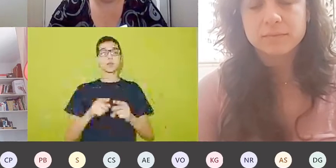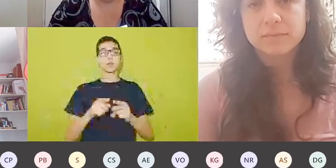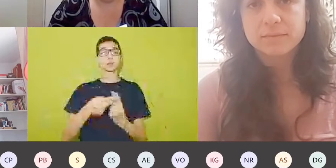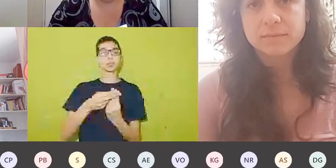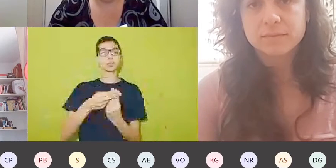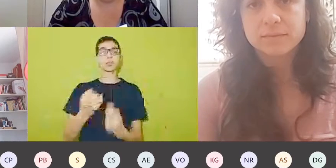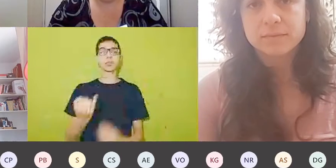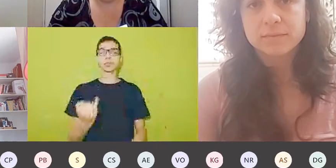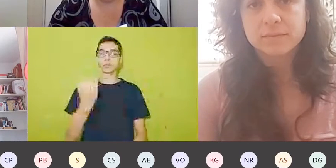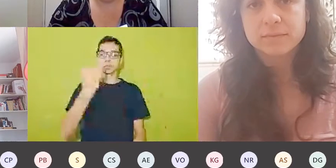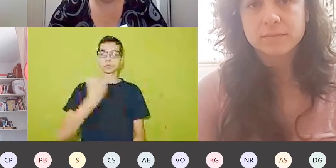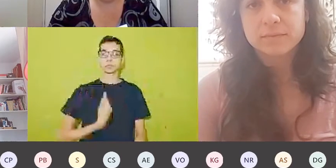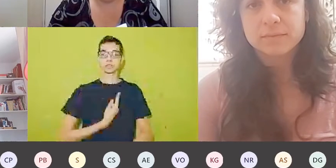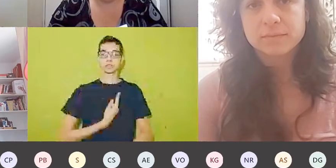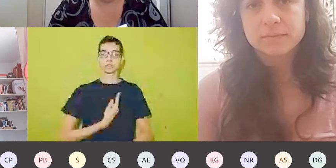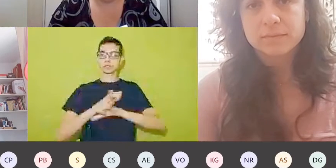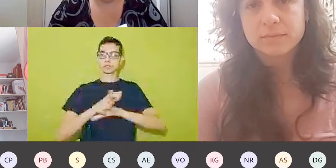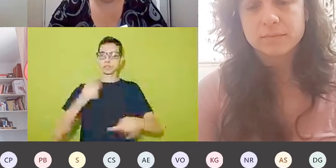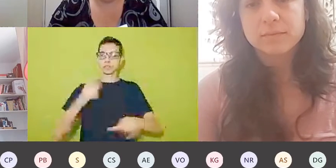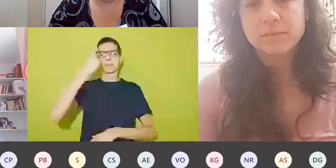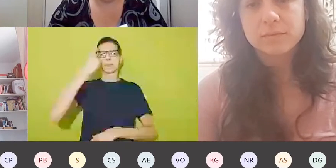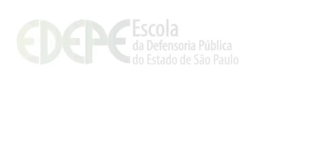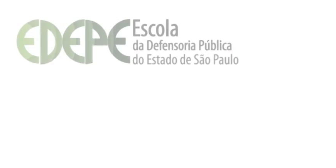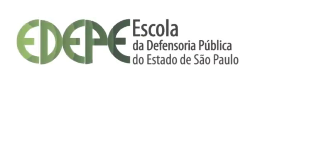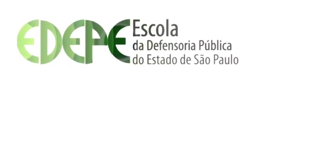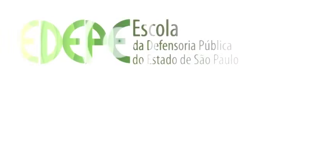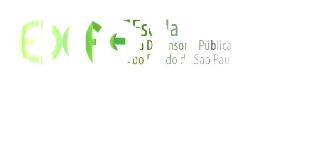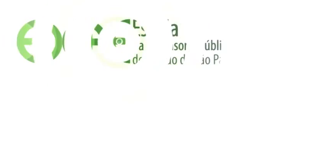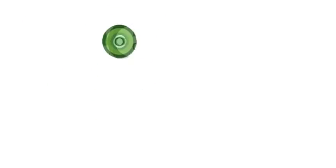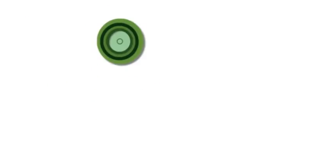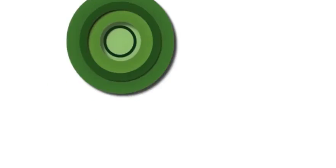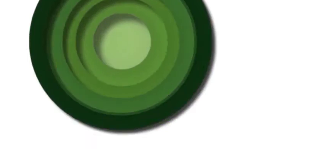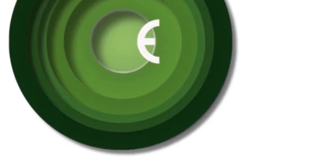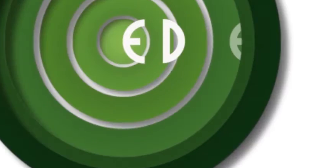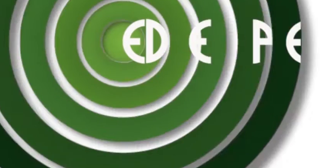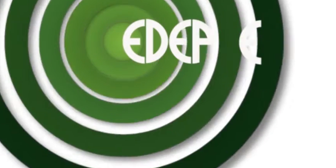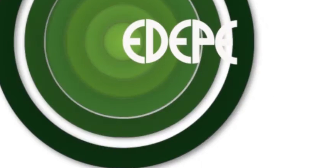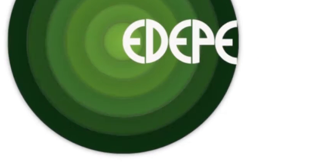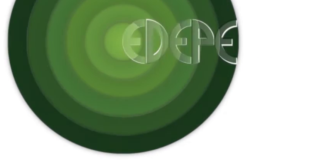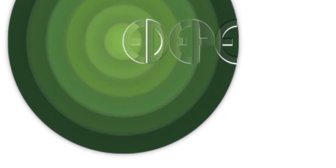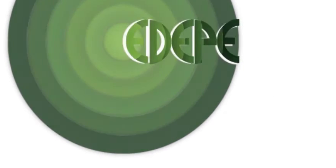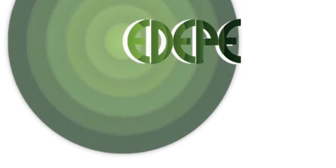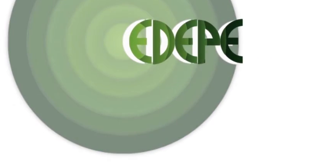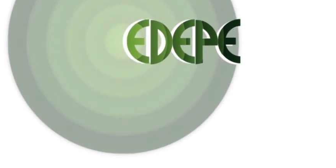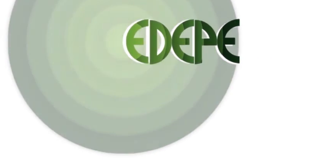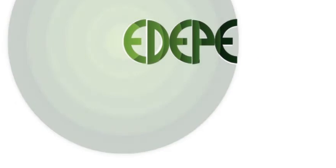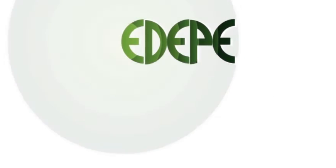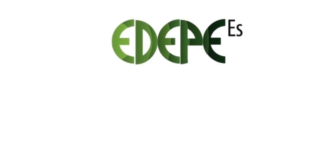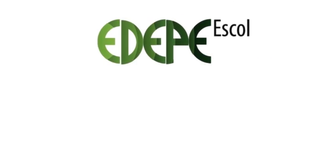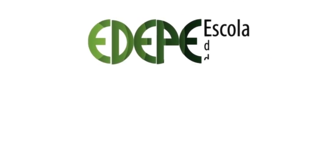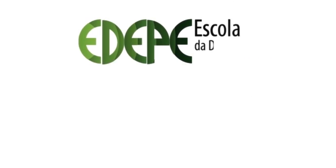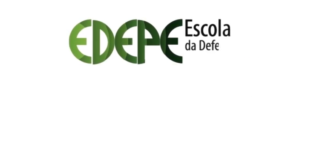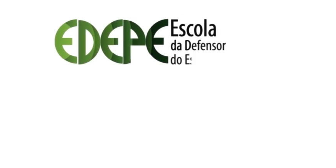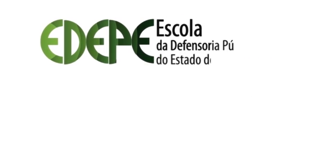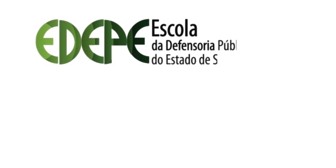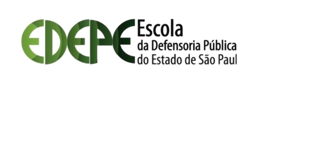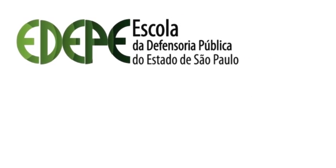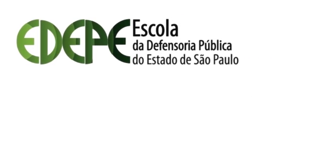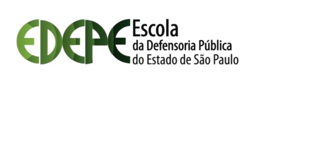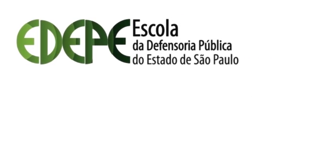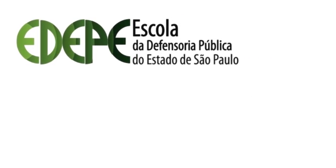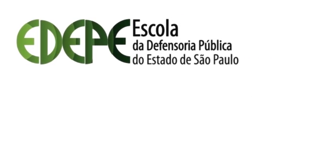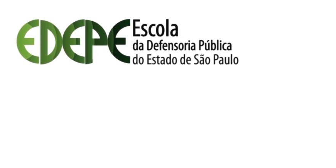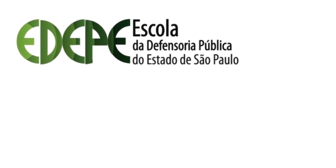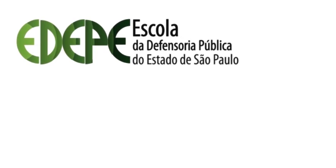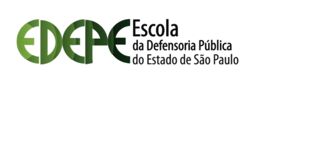falar, prevenir e pensar sobre essa violência.